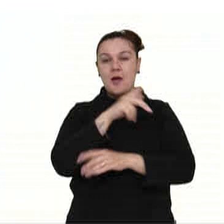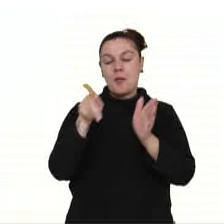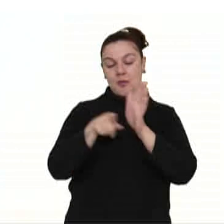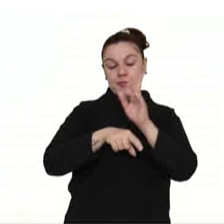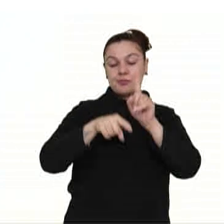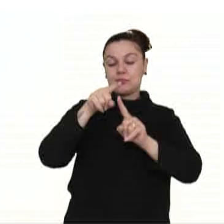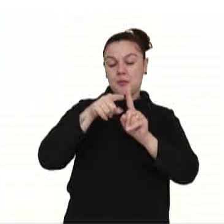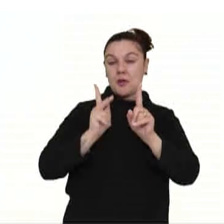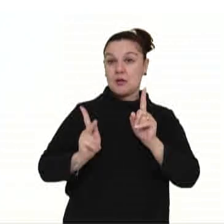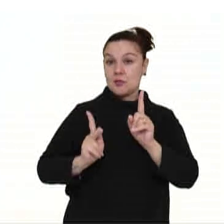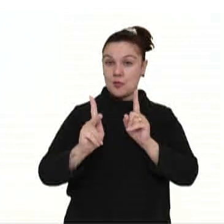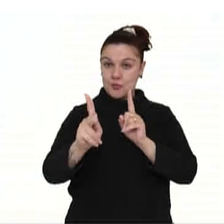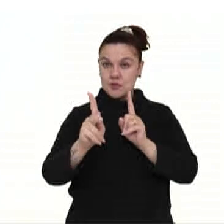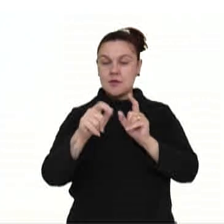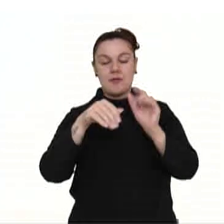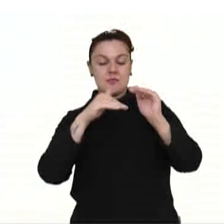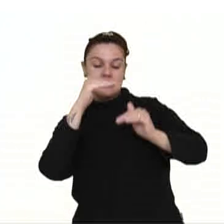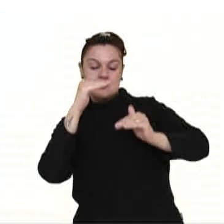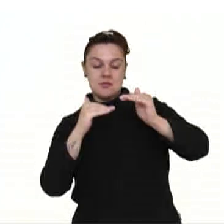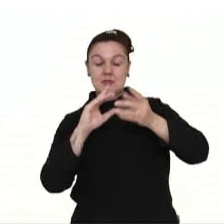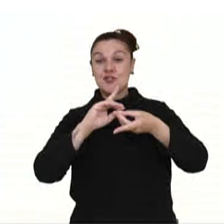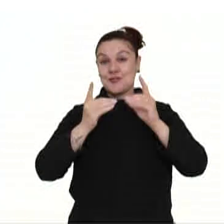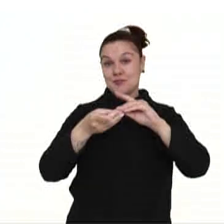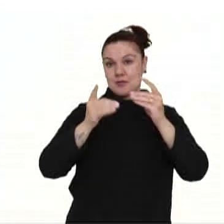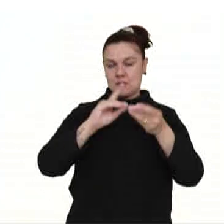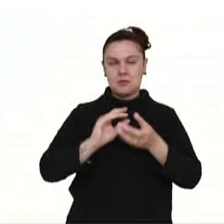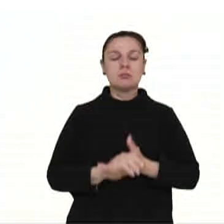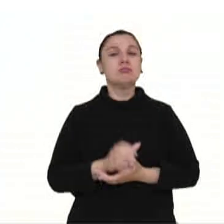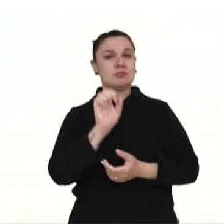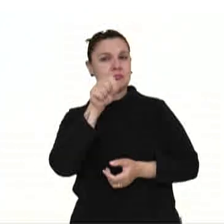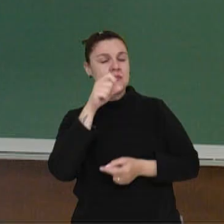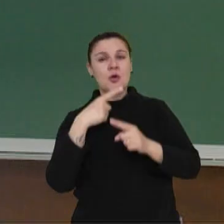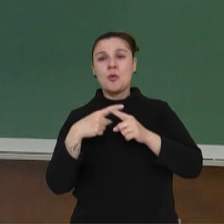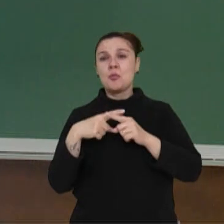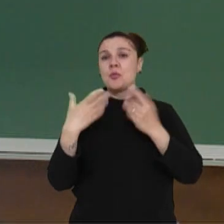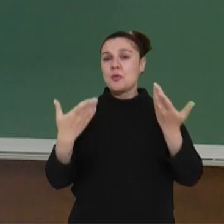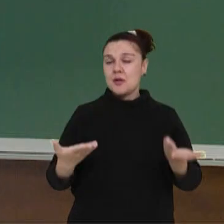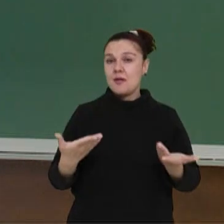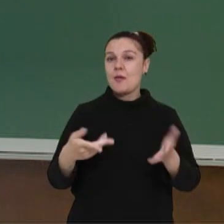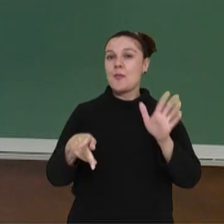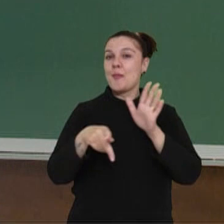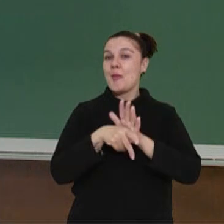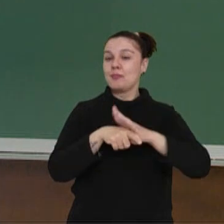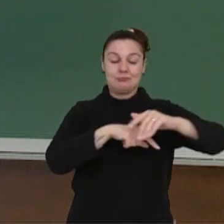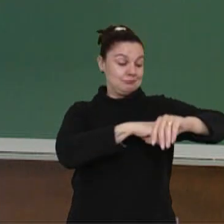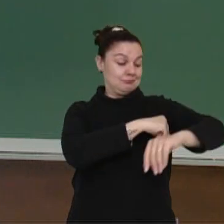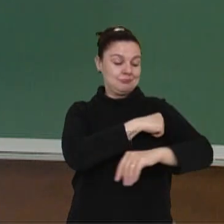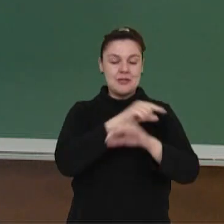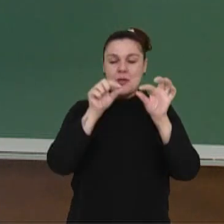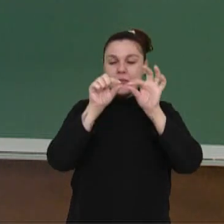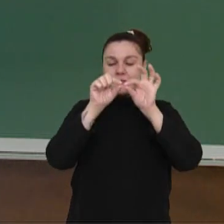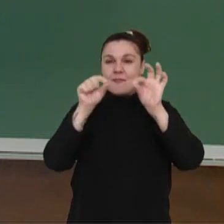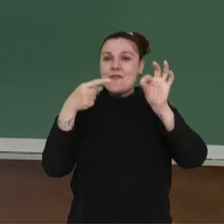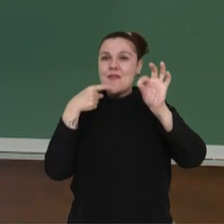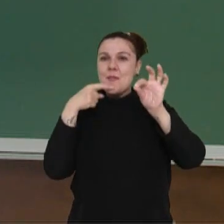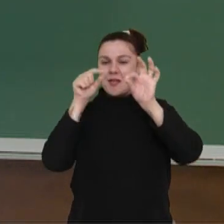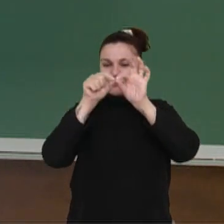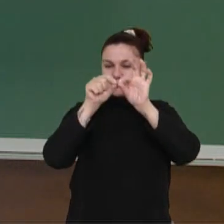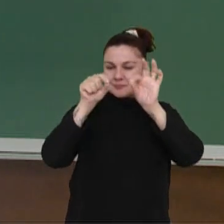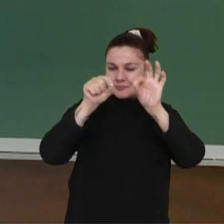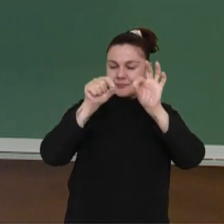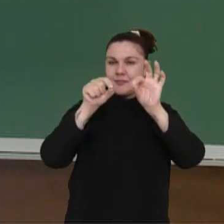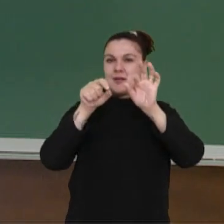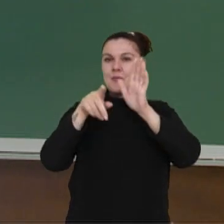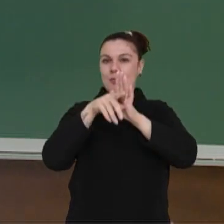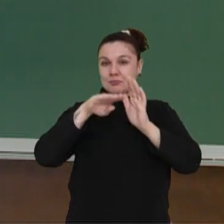a temperatura e constitui o equilíbrio dinâmico. Correto, porque ele está falando do mercúrio, que é aquele filetinho que tem dentro